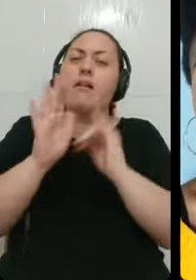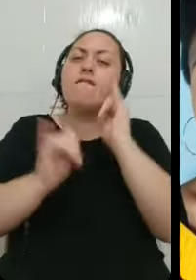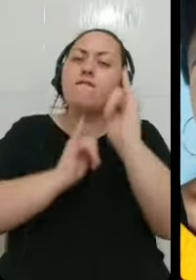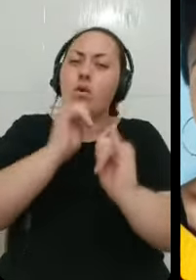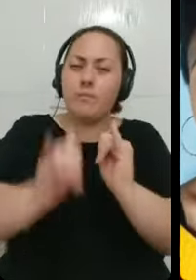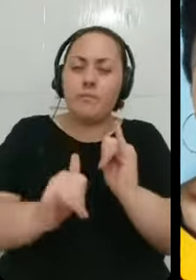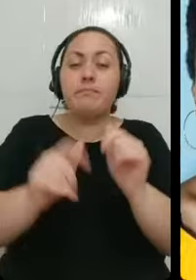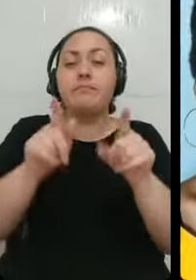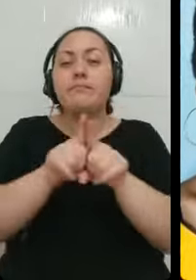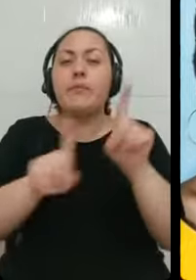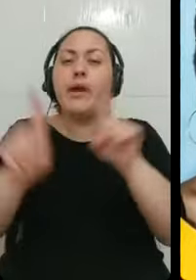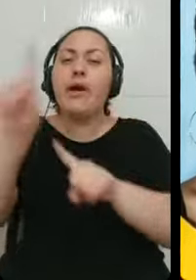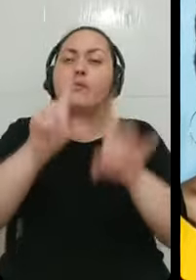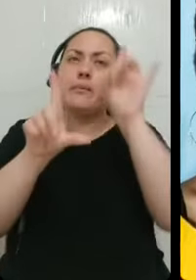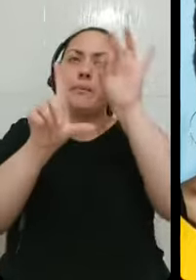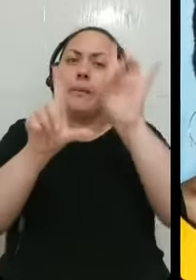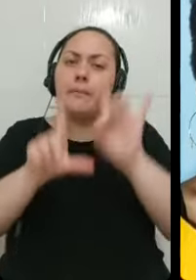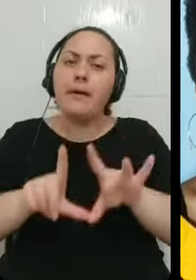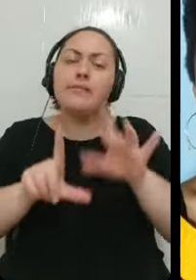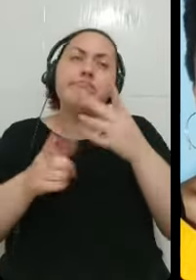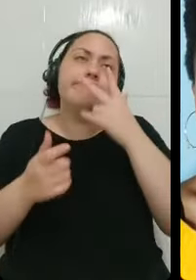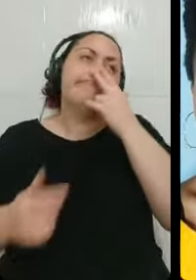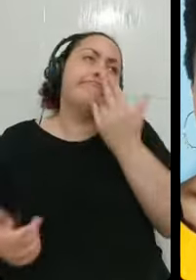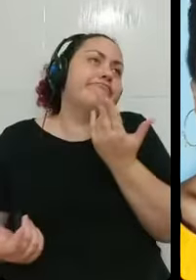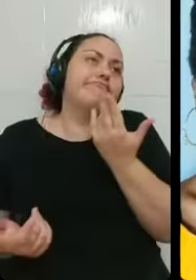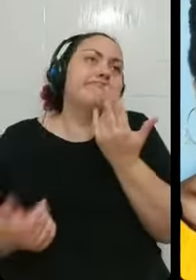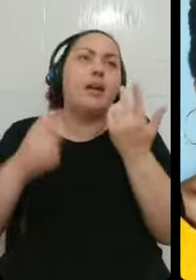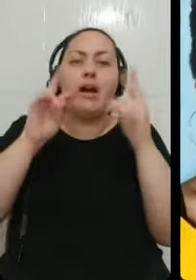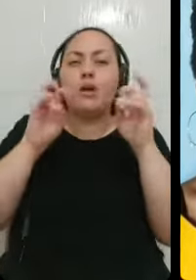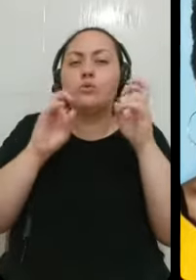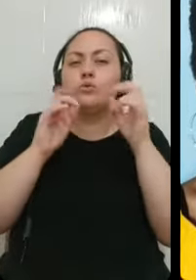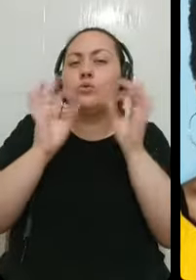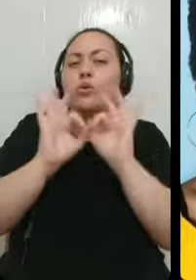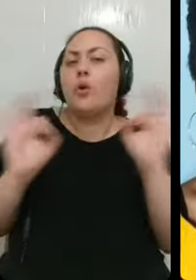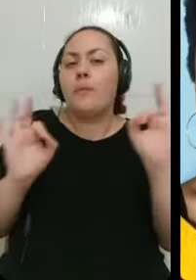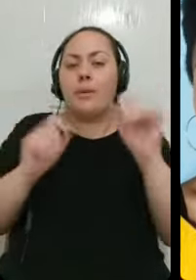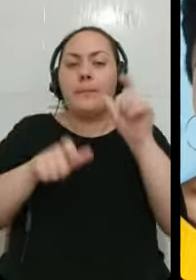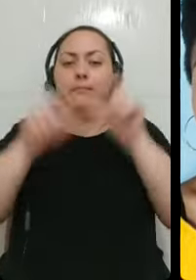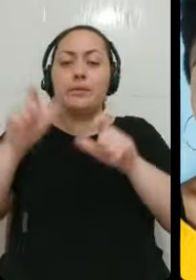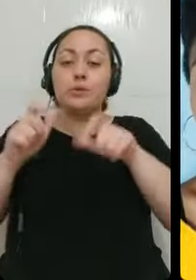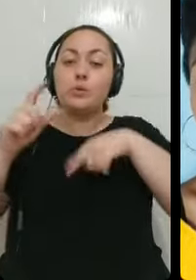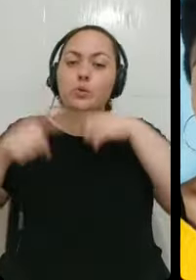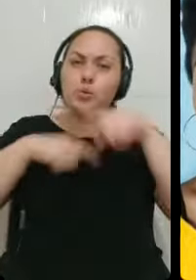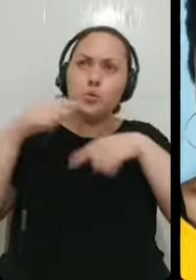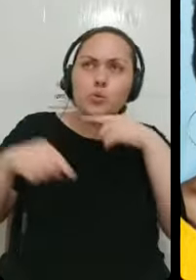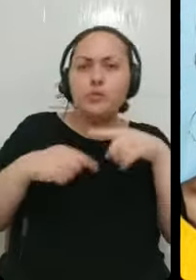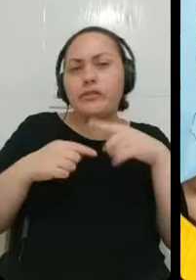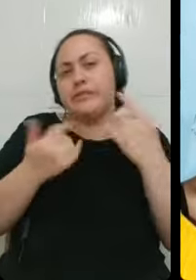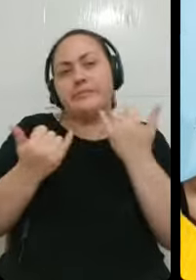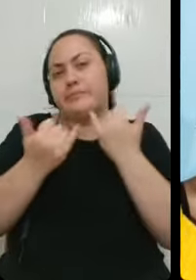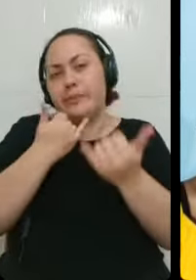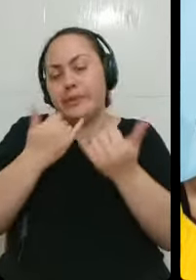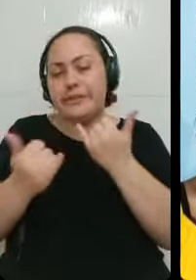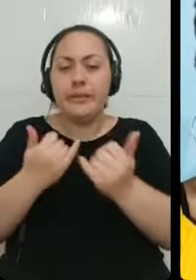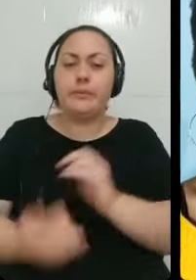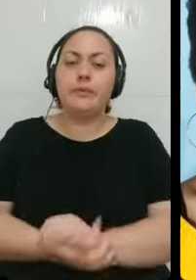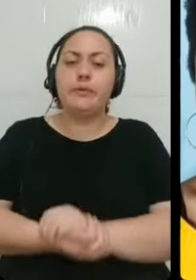assuntos assim, mais comuns, assim, que as pessoas costumam ter dúvidas, tipo,